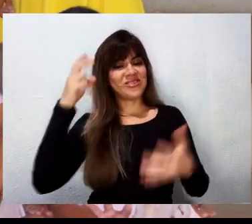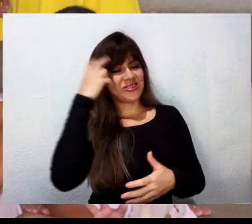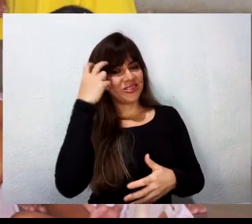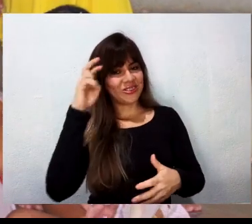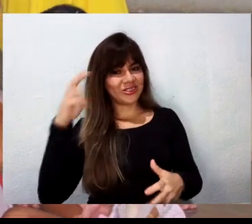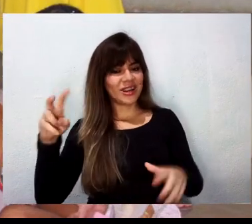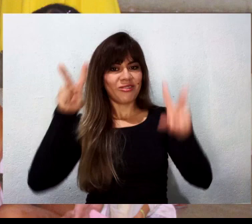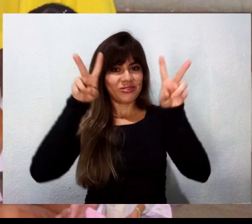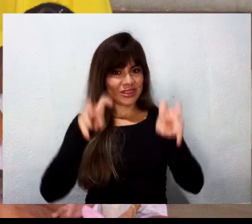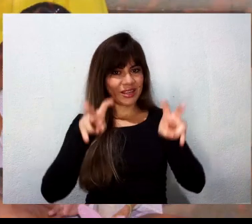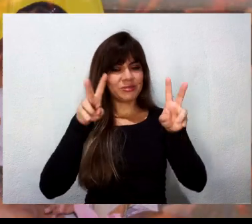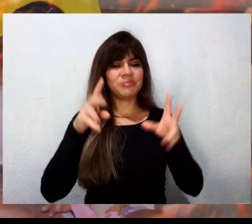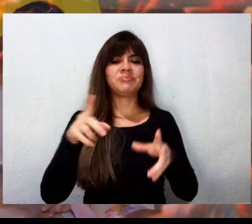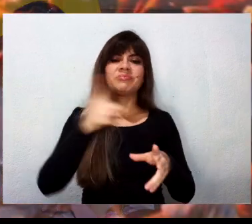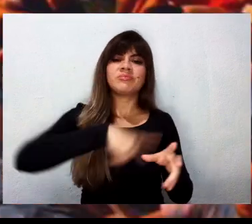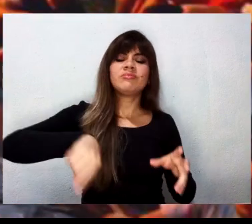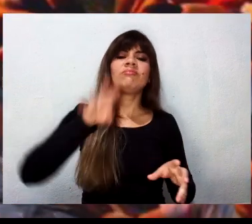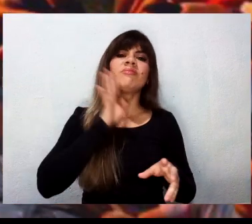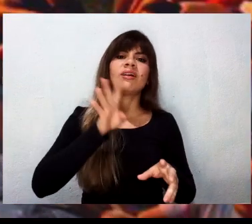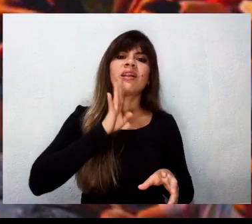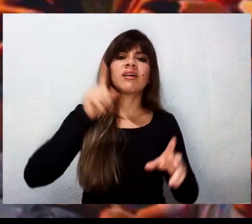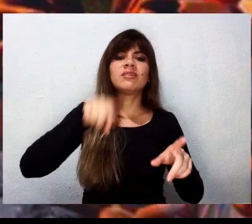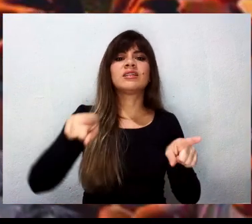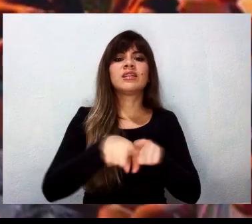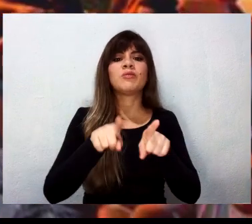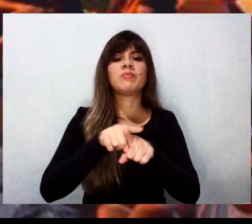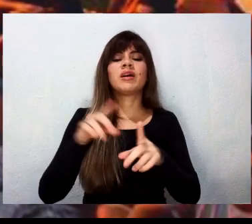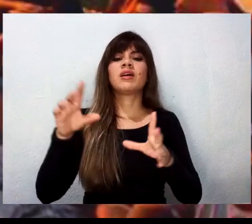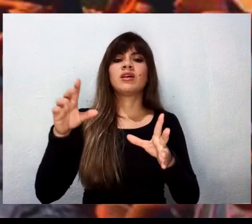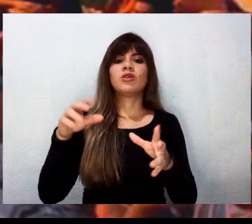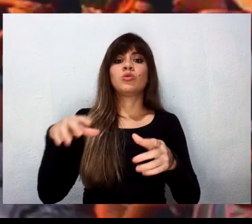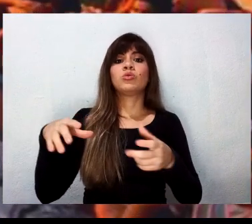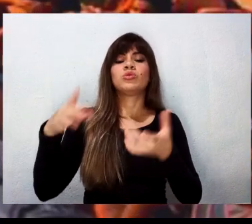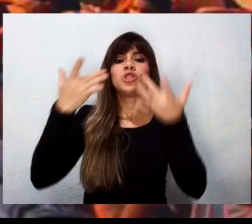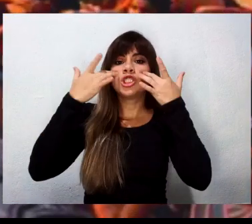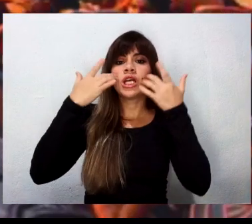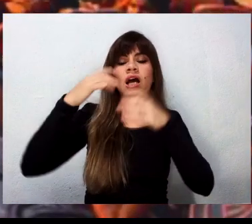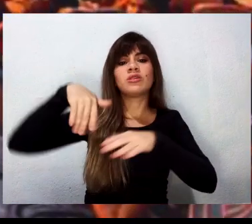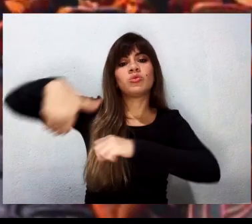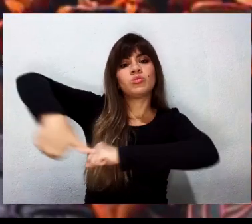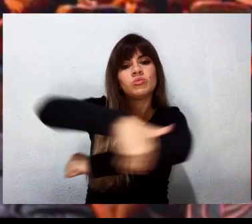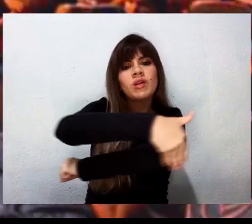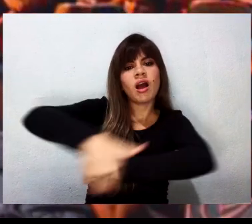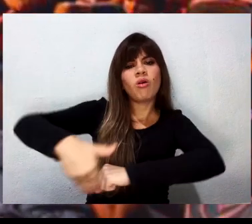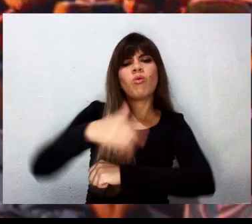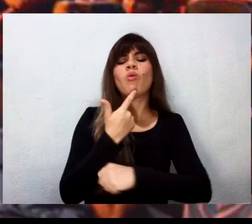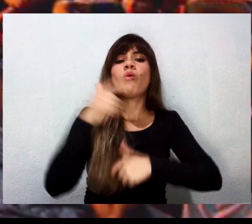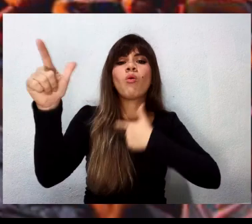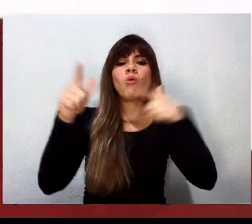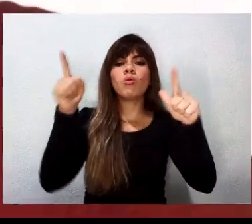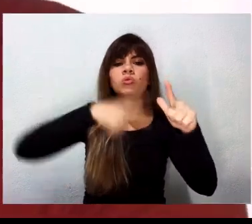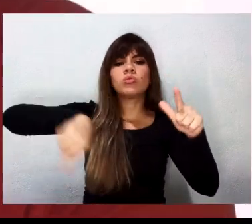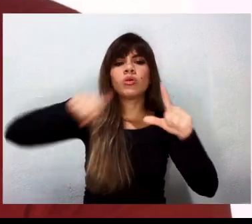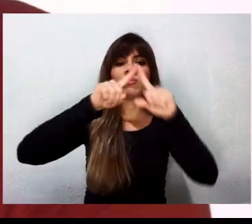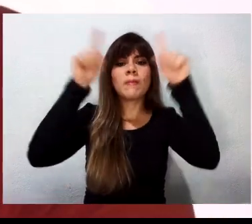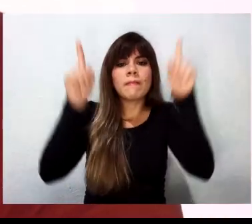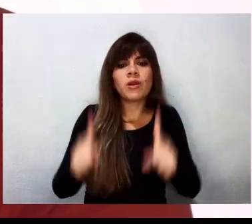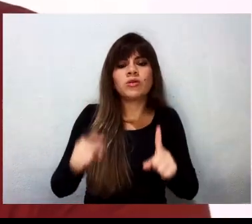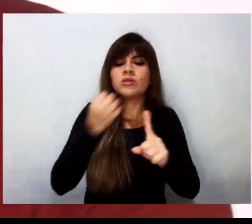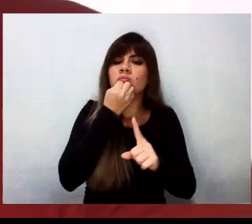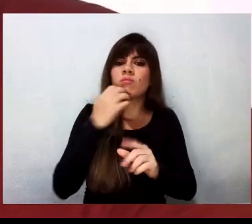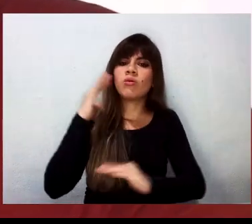cultura e uma ação muito legal, muito bacana, que foi o Festival Nacional de Teatro de Rua. Outras ações também que a gente considera importantes